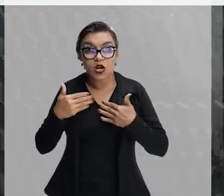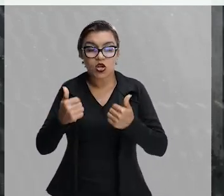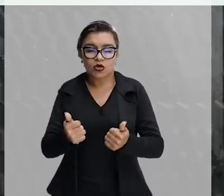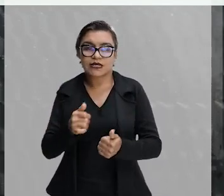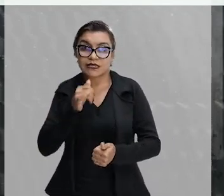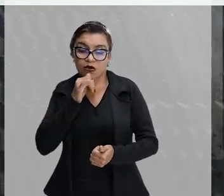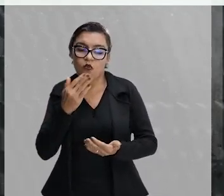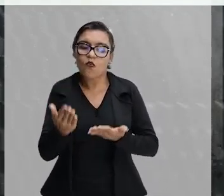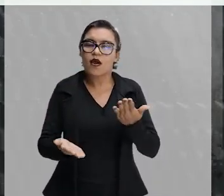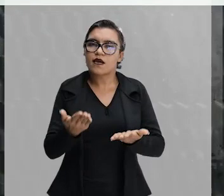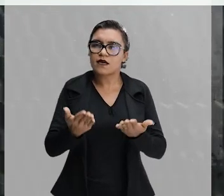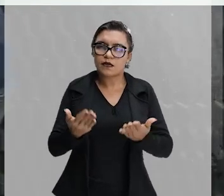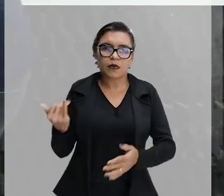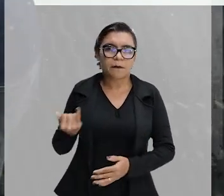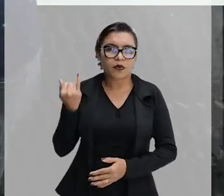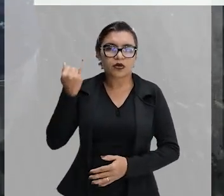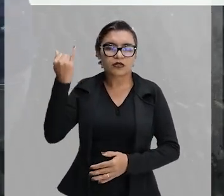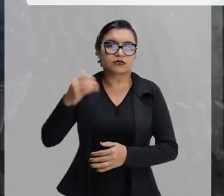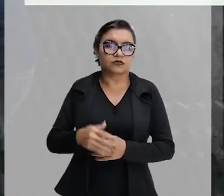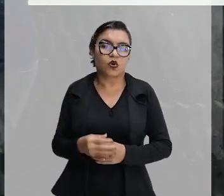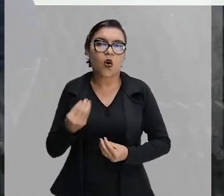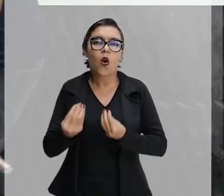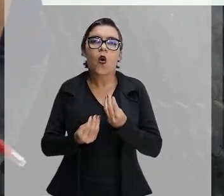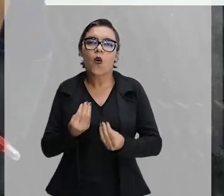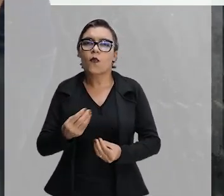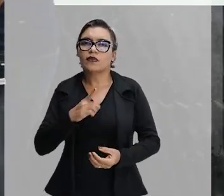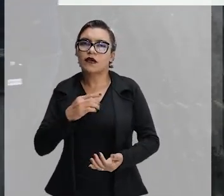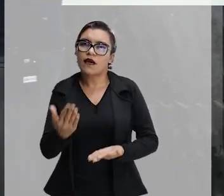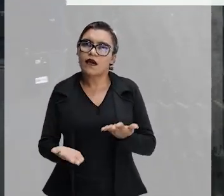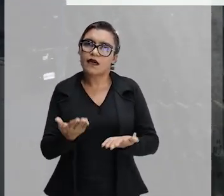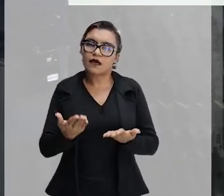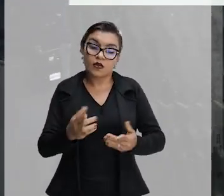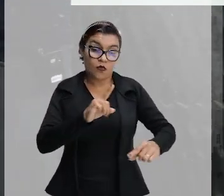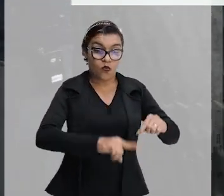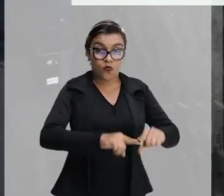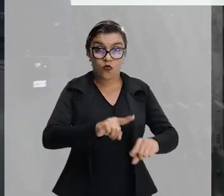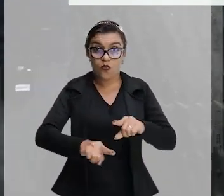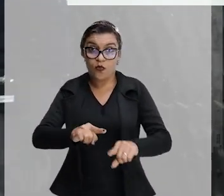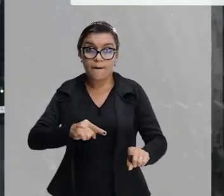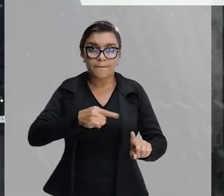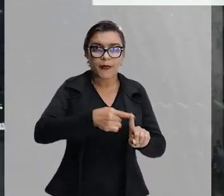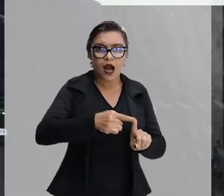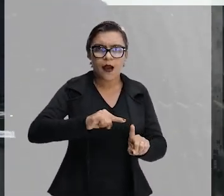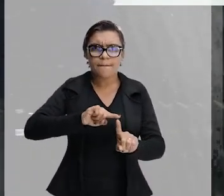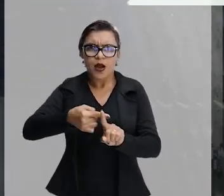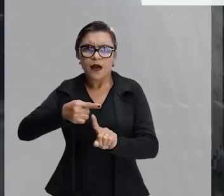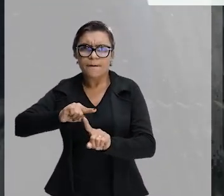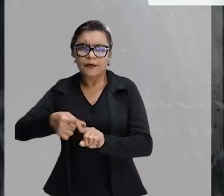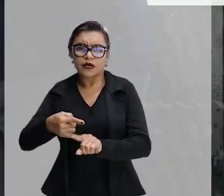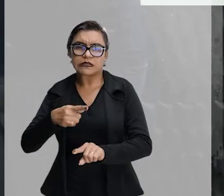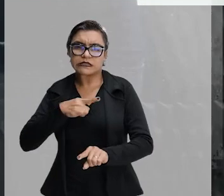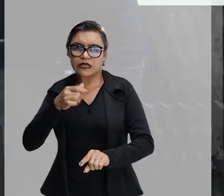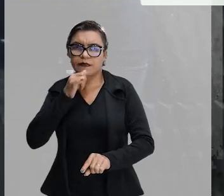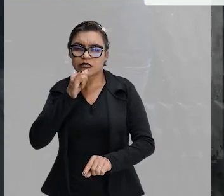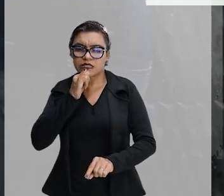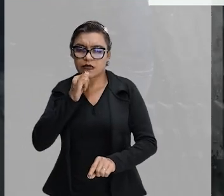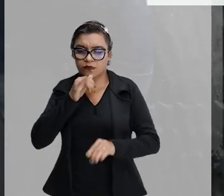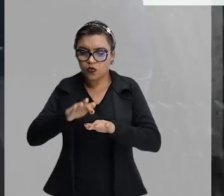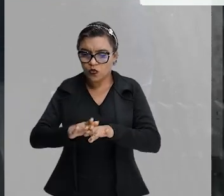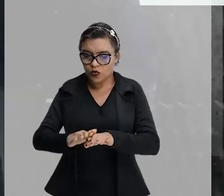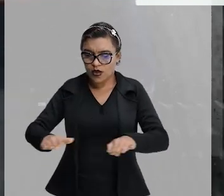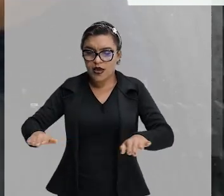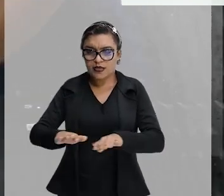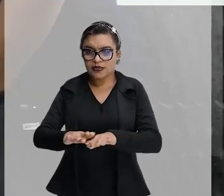O que acontece? Para que se tenha um equilíbrio, esse corpo que é carregado positivamente, da Terra, ele vai